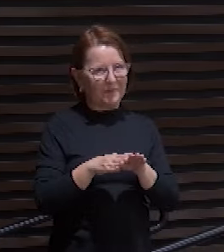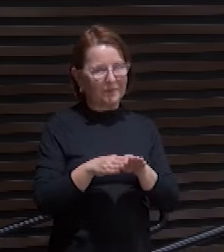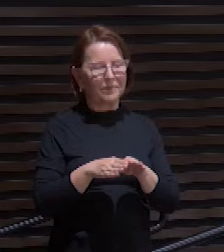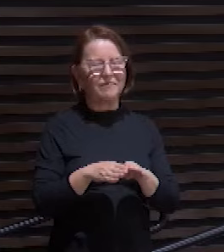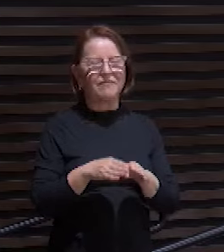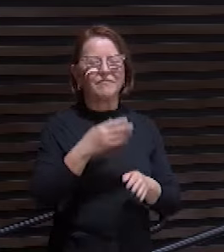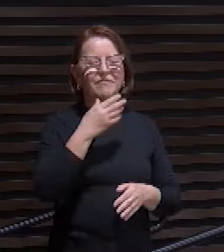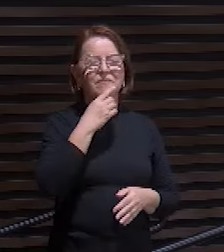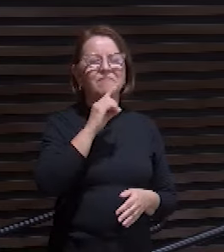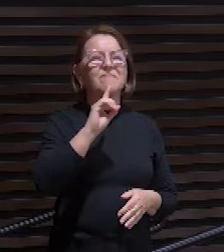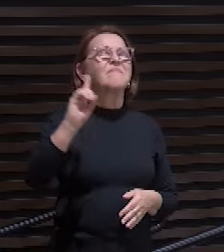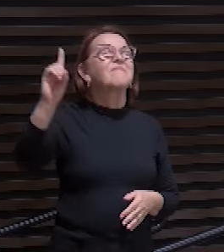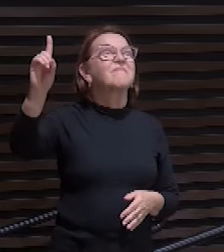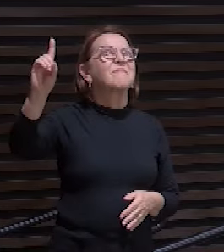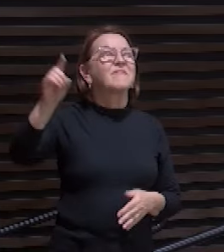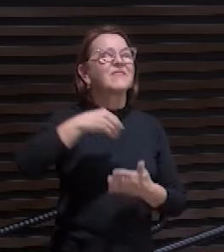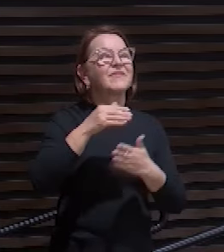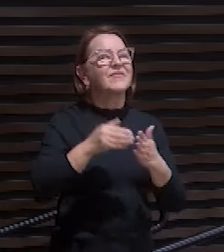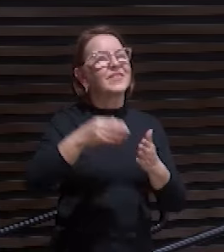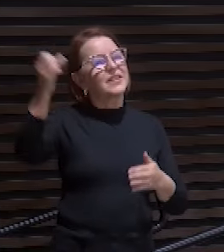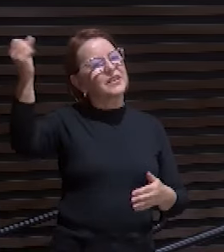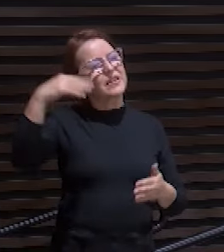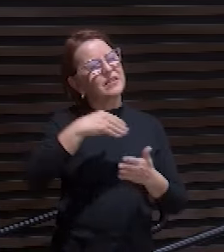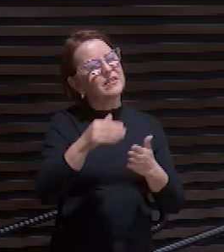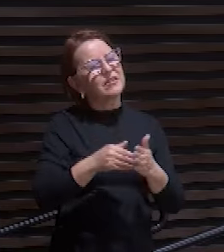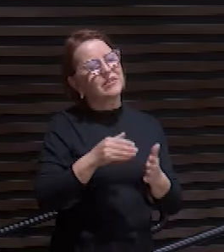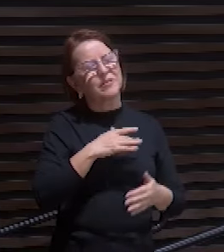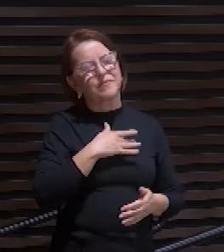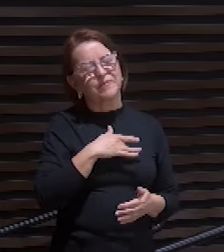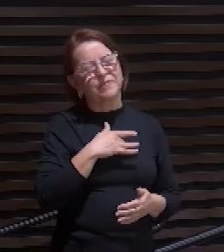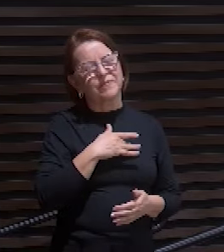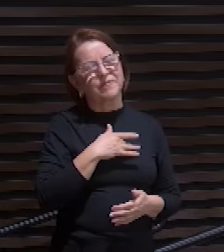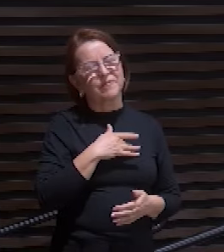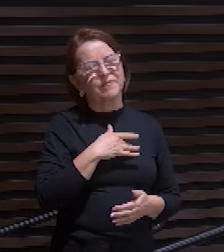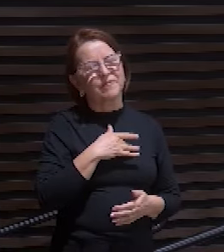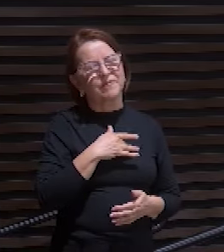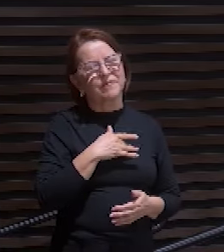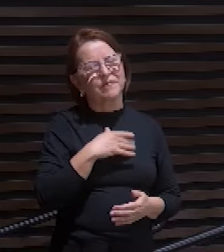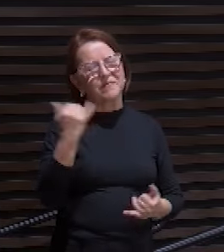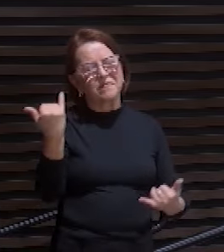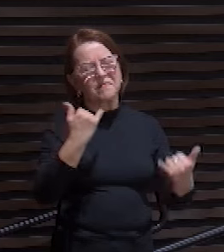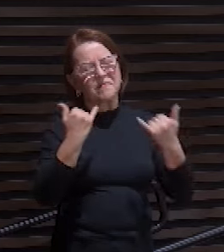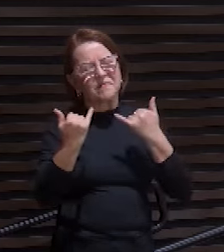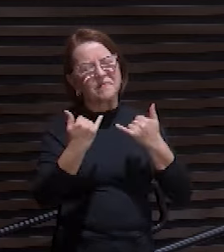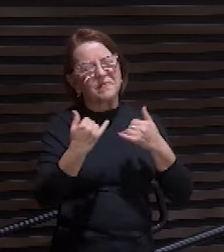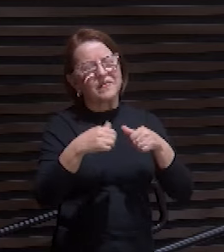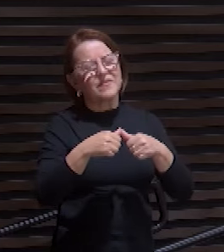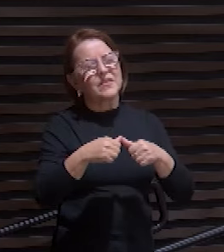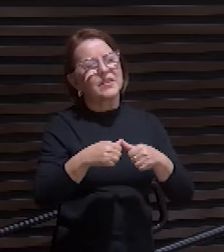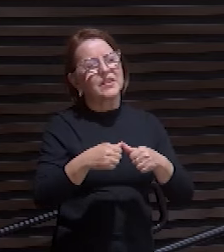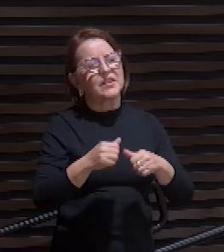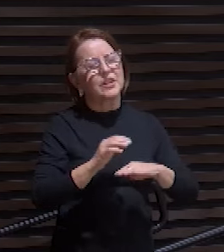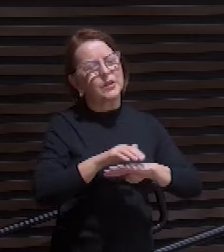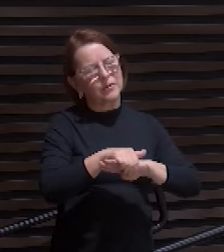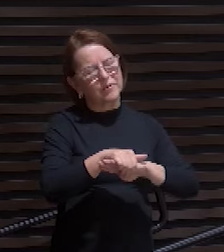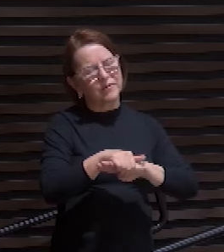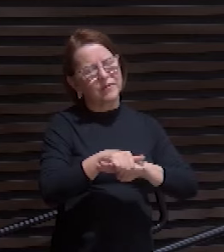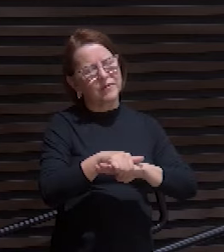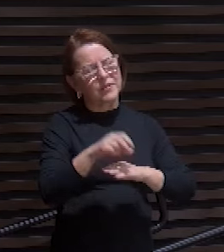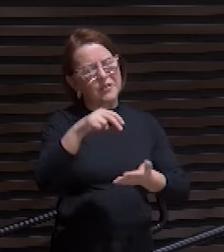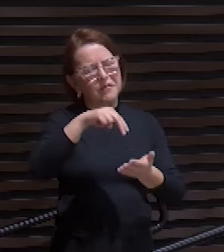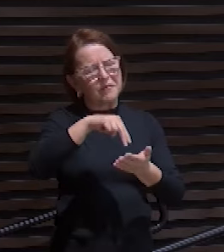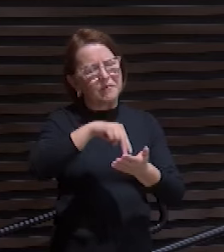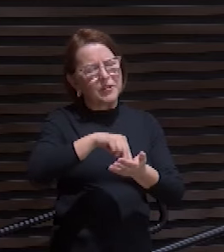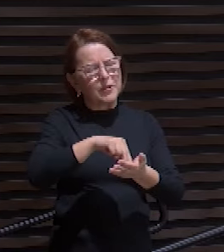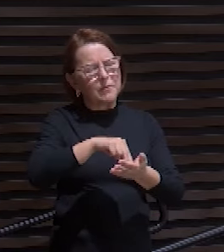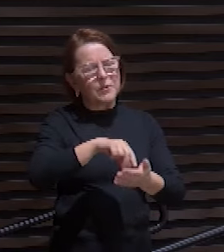Pai de toda graça, de toda misericórdia, fala conosco, Pai, nessa noite. Firma, Pai,